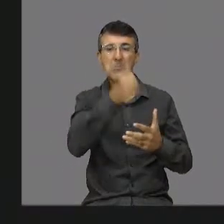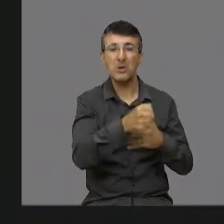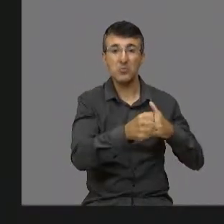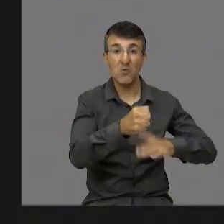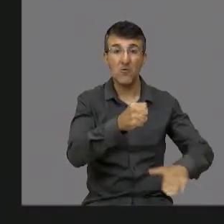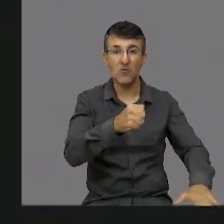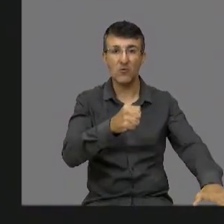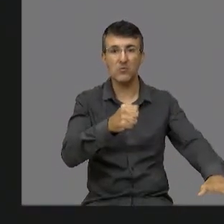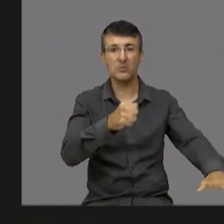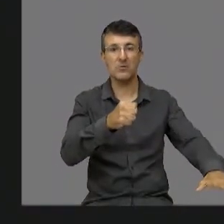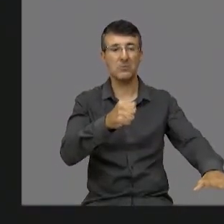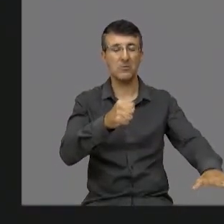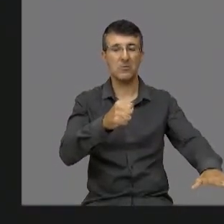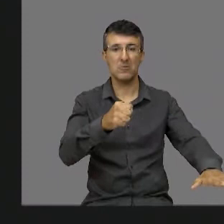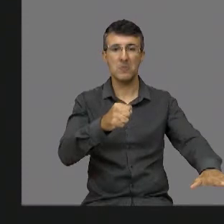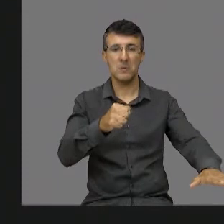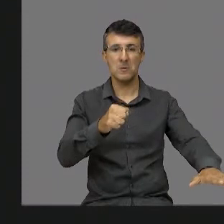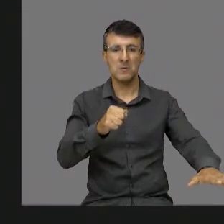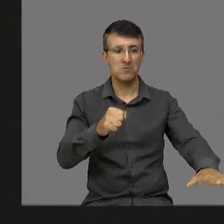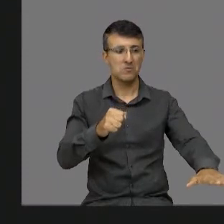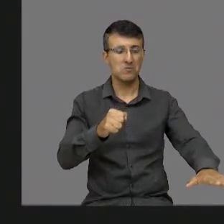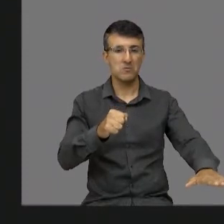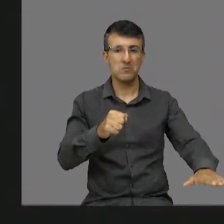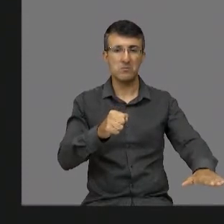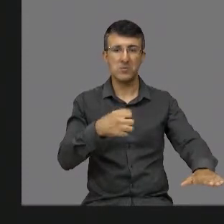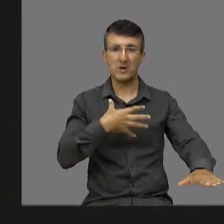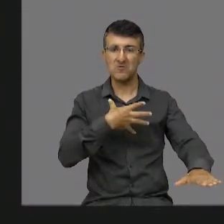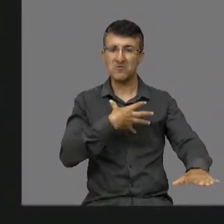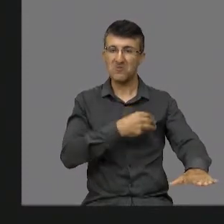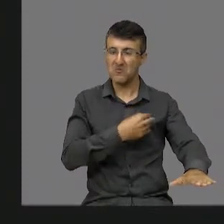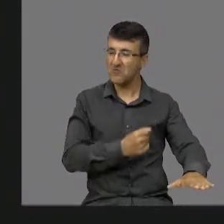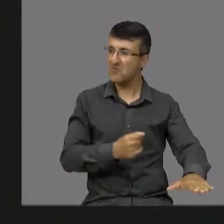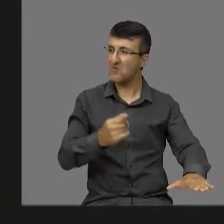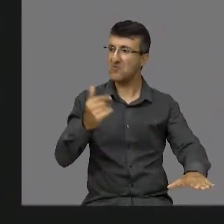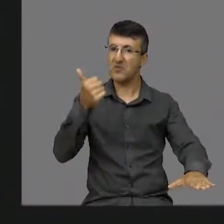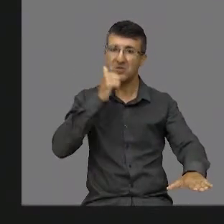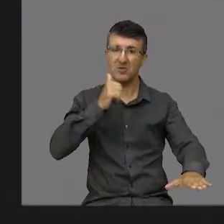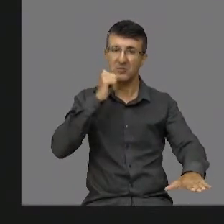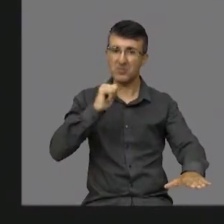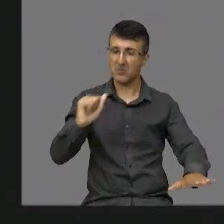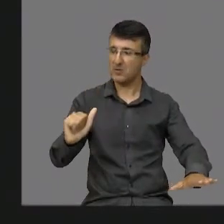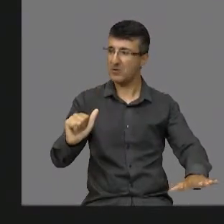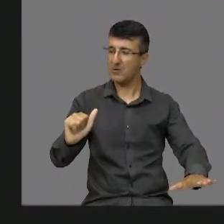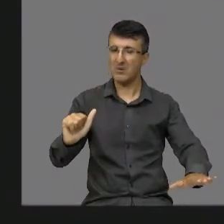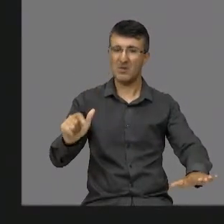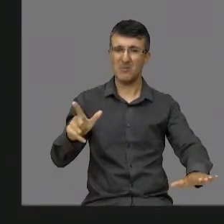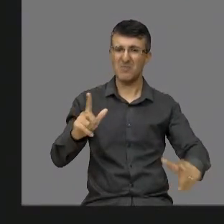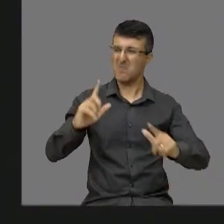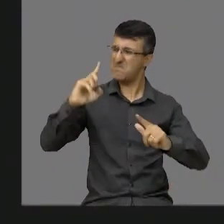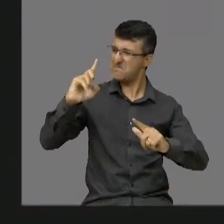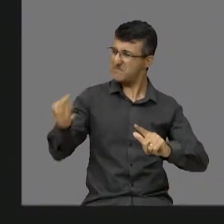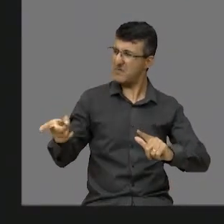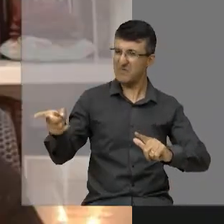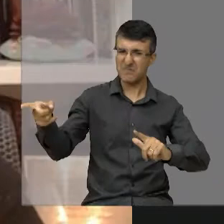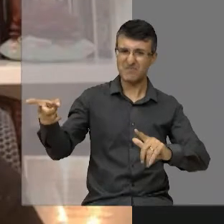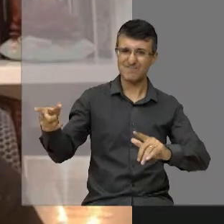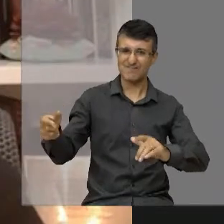aqui. Queria ouvir a Cris aí, para a gente poder conversar mais um pouco. Obrigado a todos.